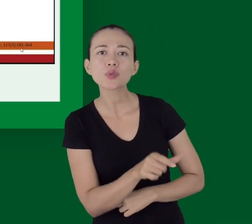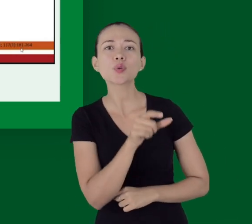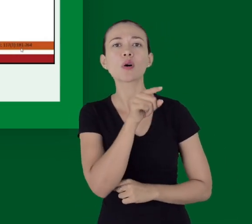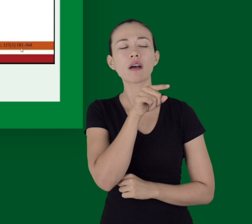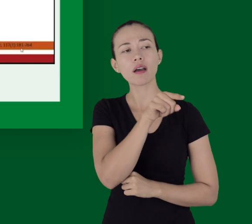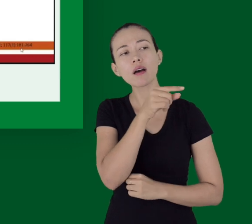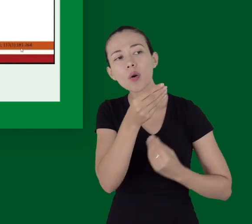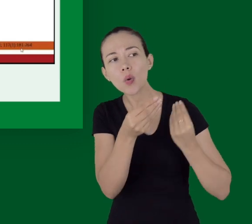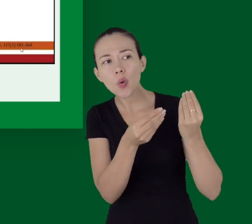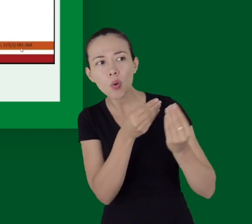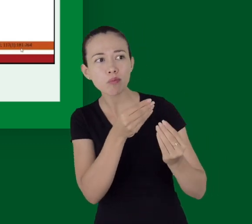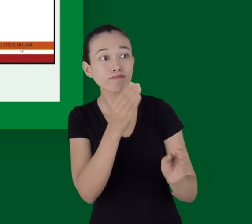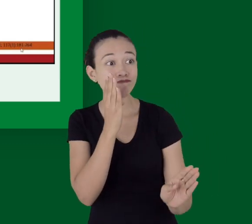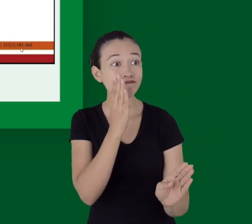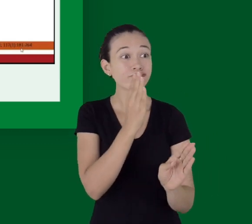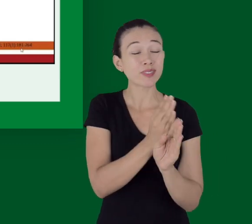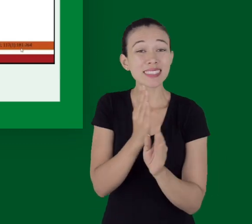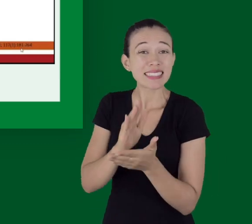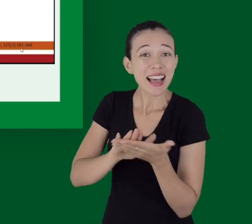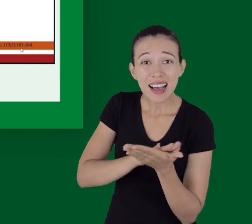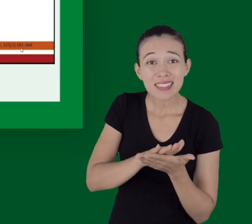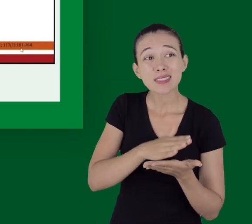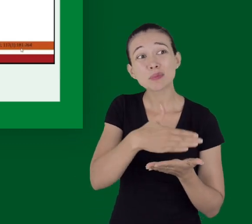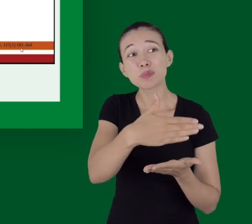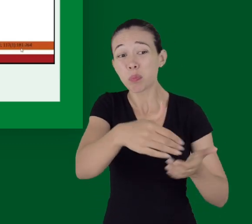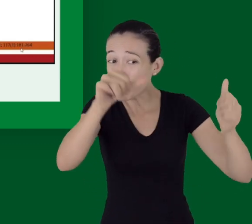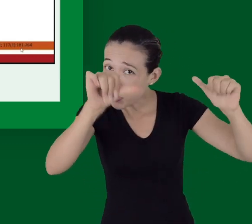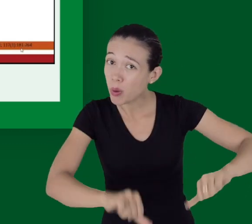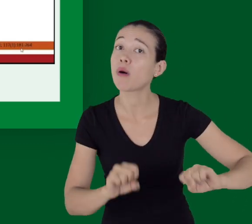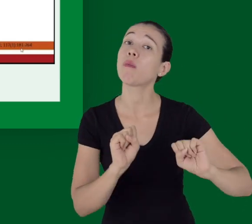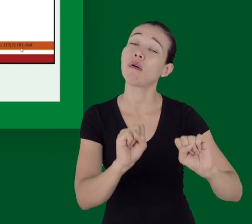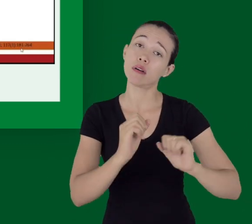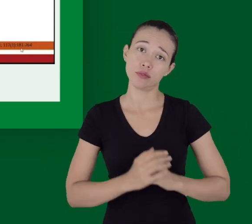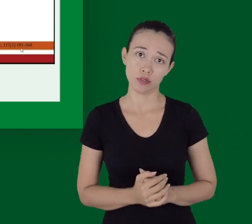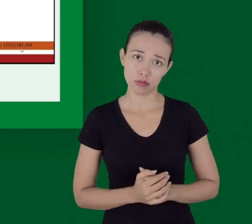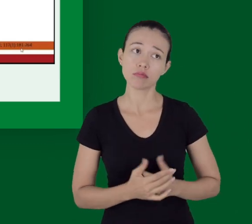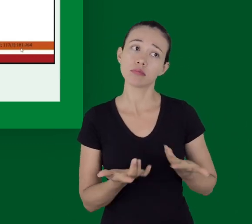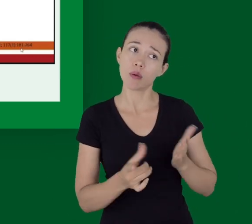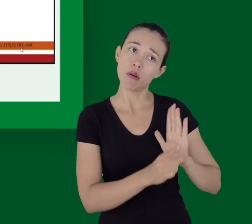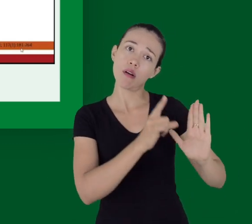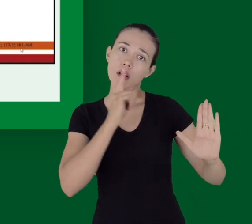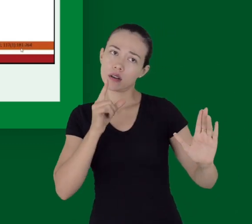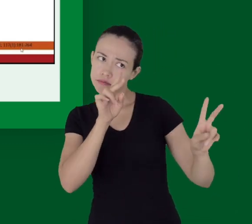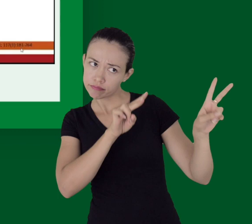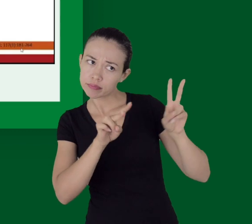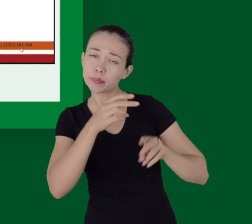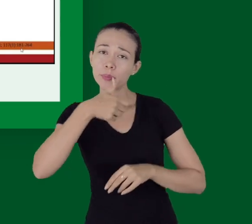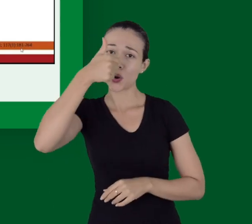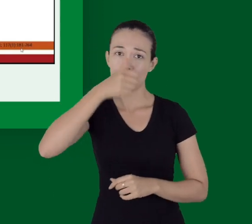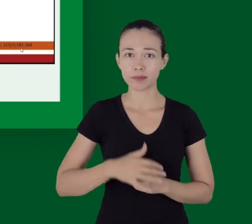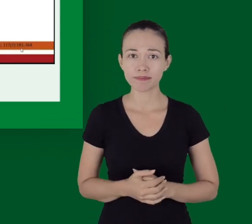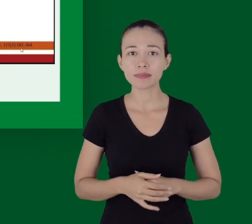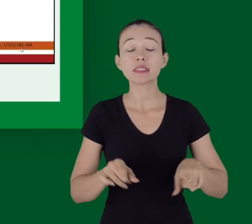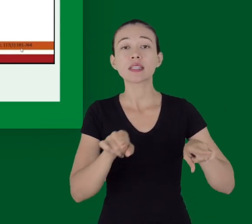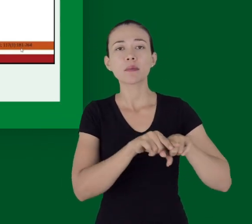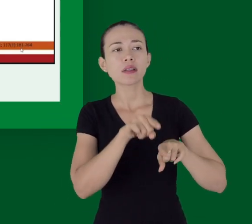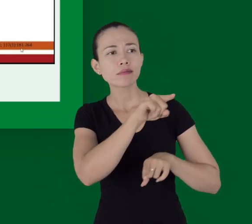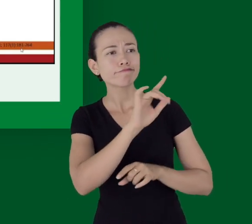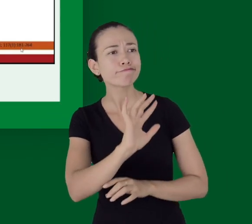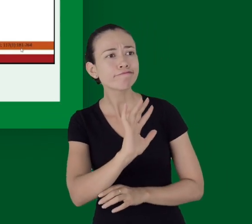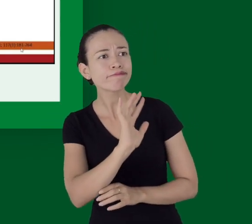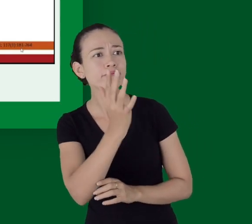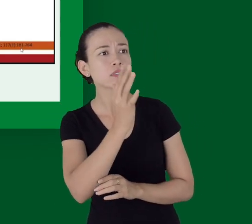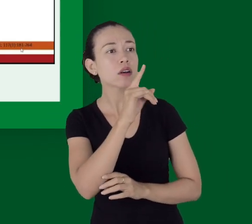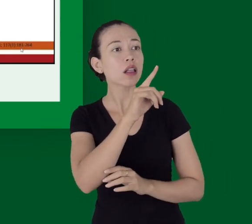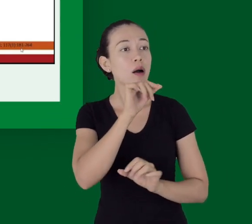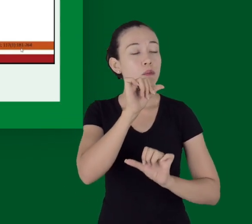mais tempo passar do diagnóstico ou sem diagnóstico, é pior para o paciente. Tratar causas reversíveis, que pode evoluir